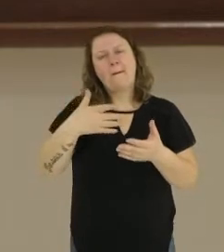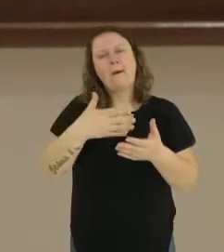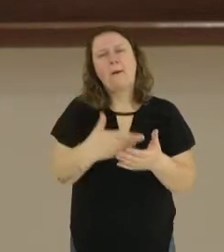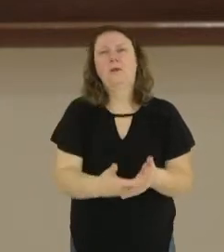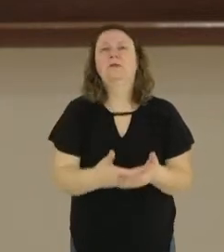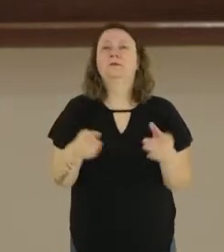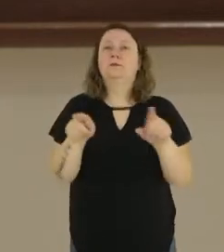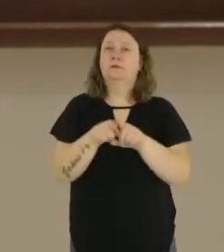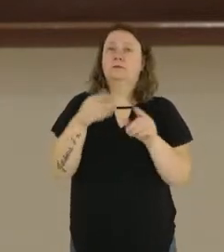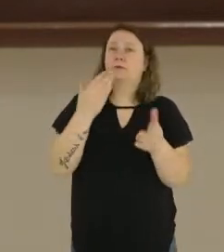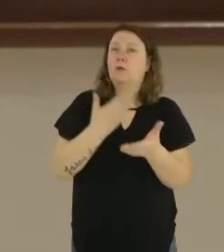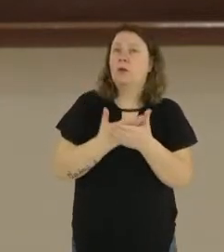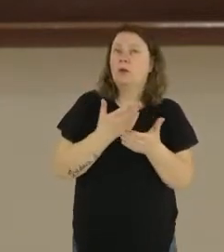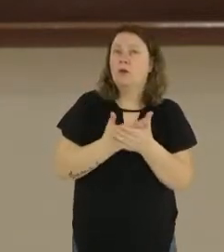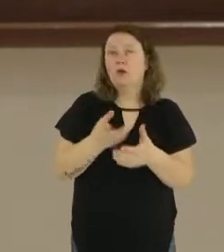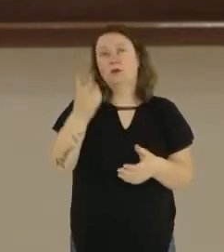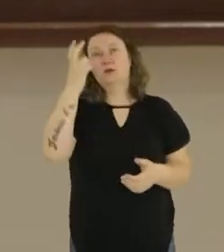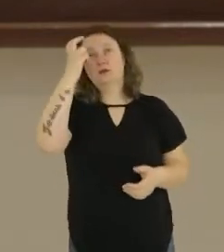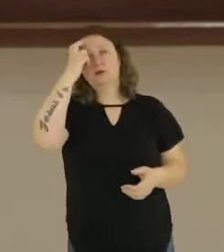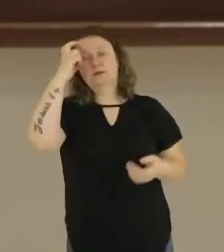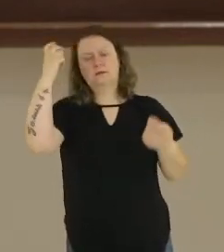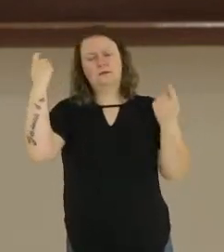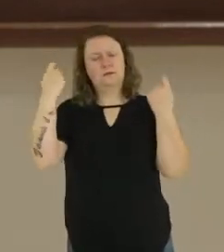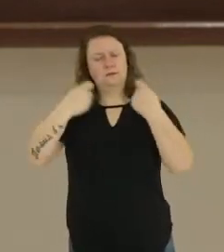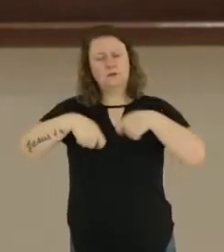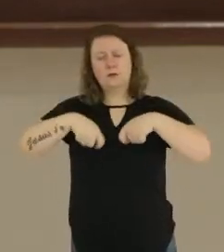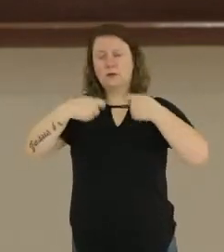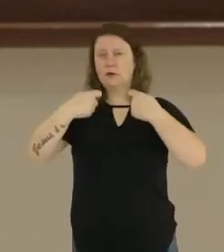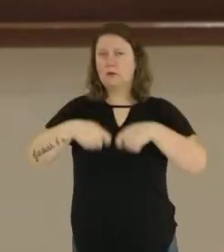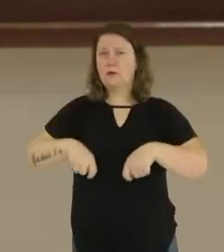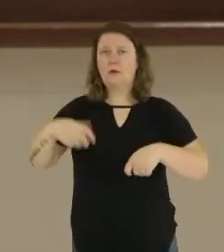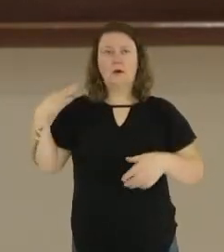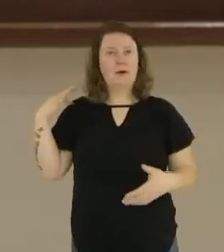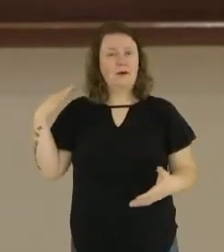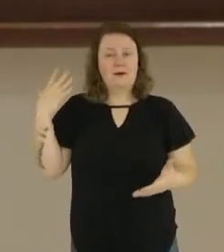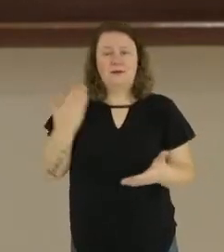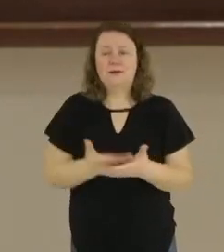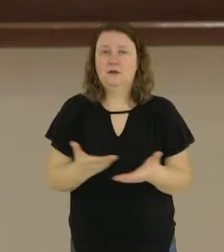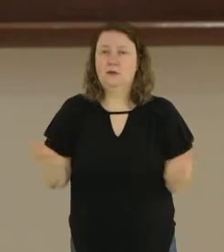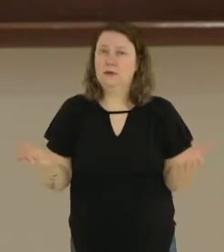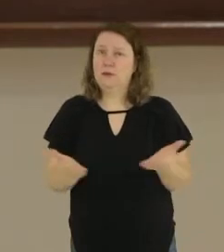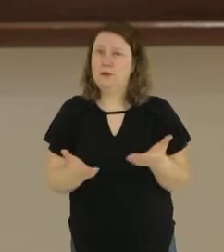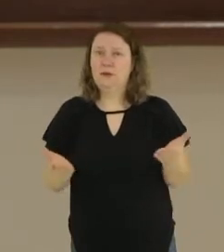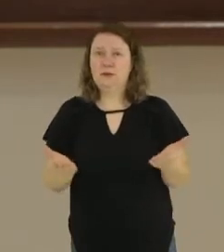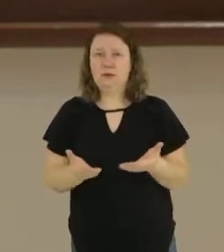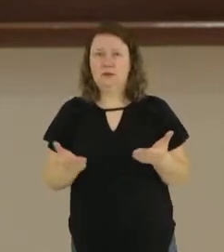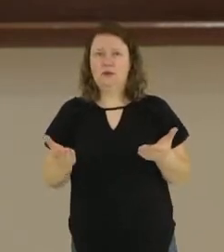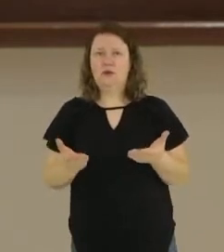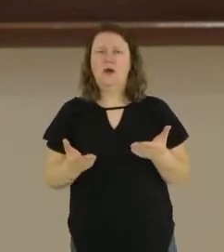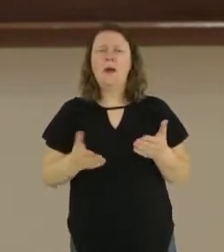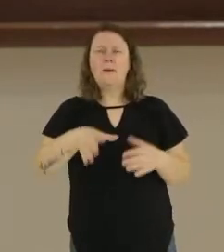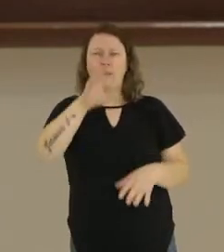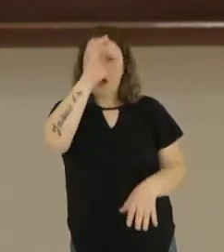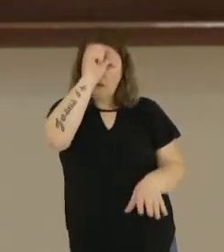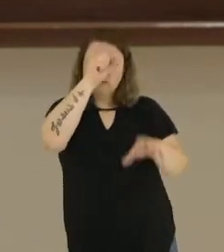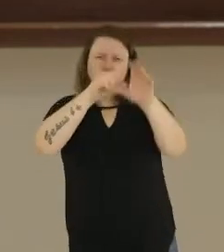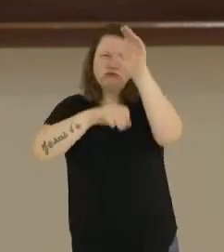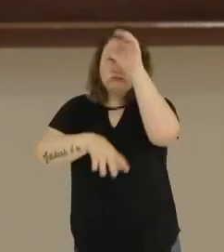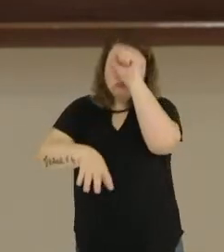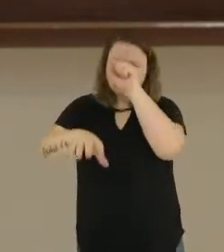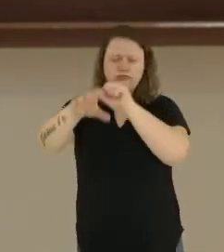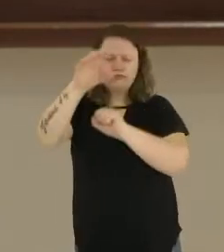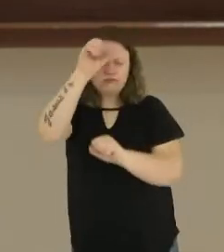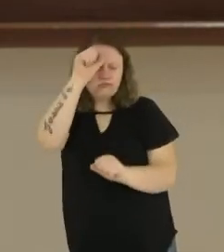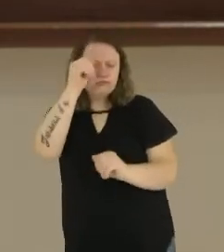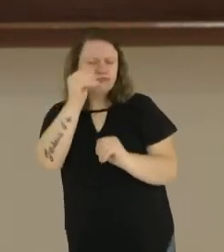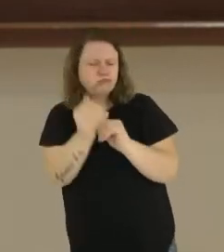dessas culturas se faz necessário até os nossos dias atuais. Quanto mais a gente aprende como se construiu a